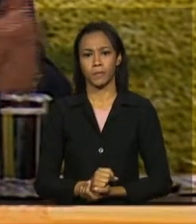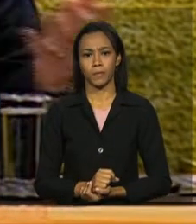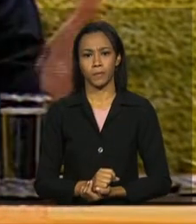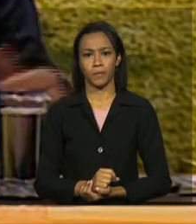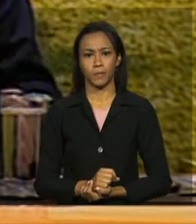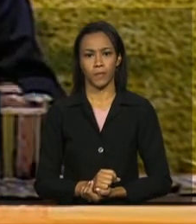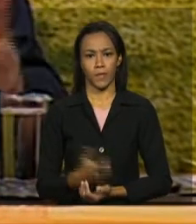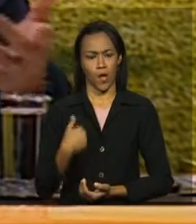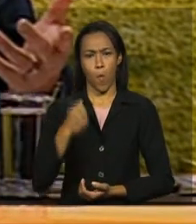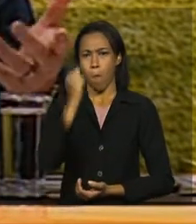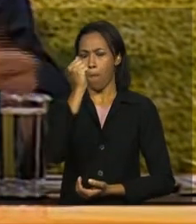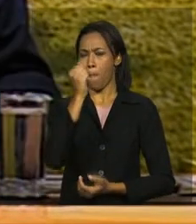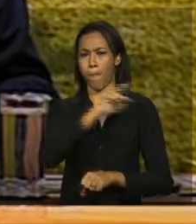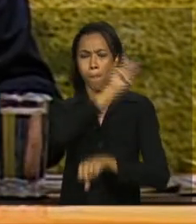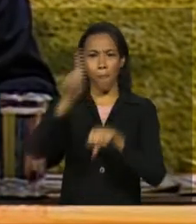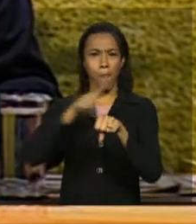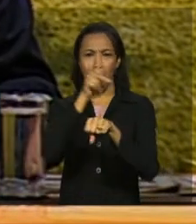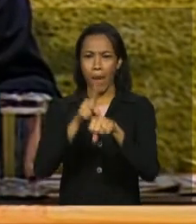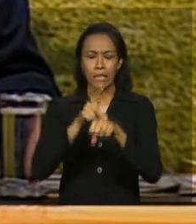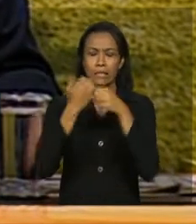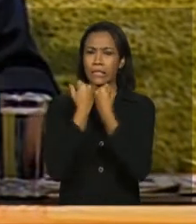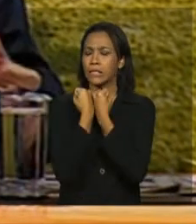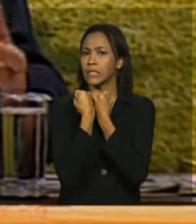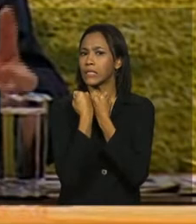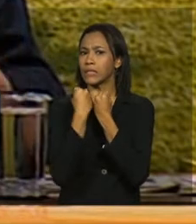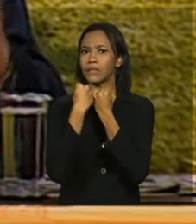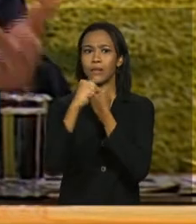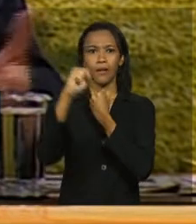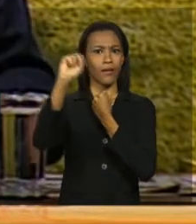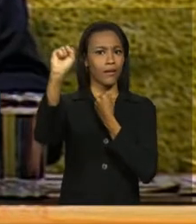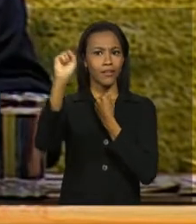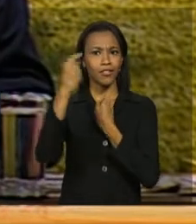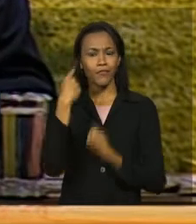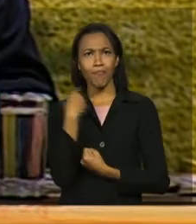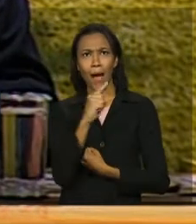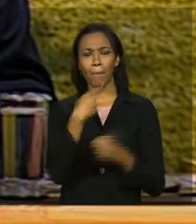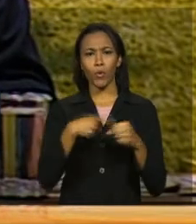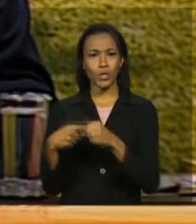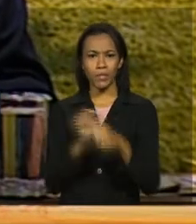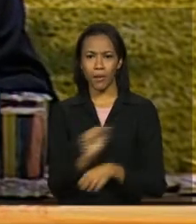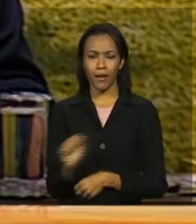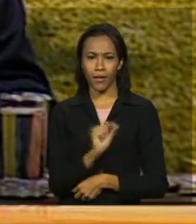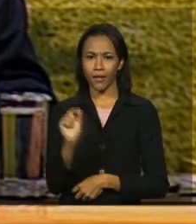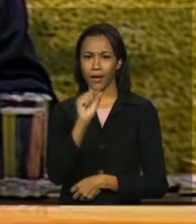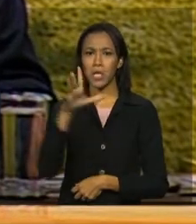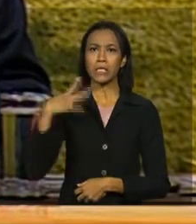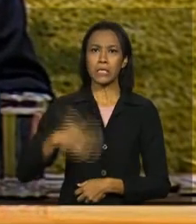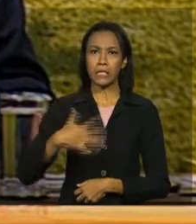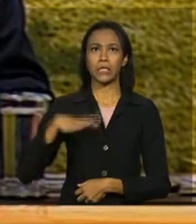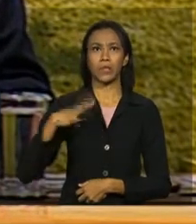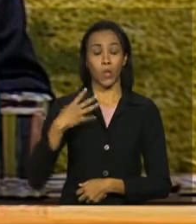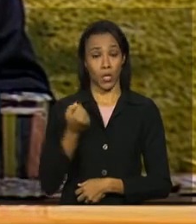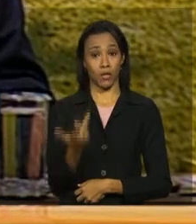brasileiro não se um país muito grande Edgar a município mas é legal se empreste um desafio Mais